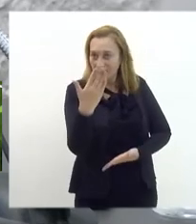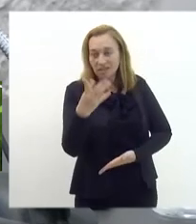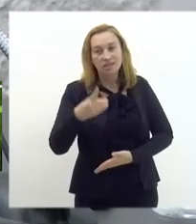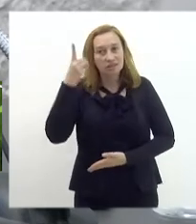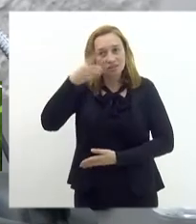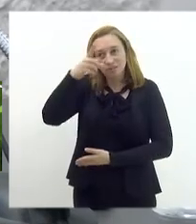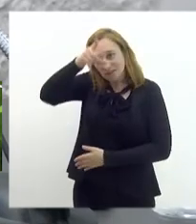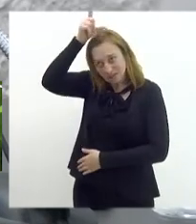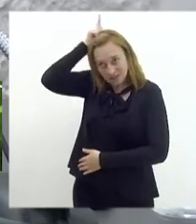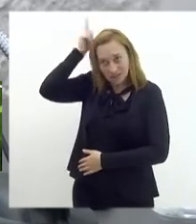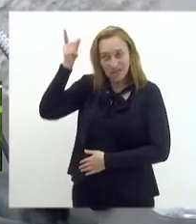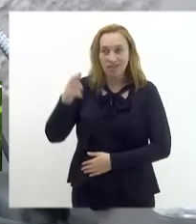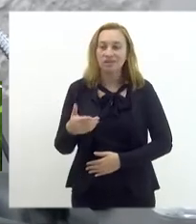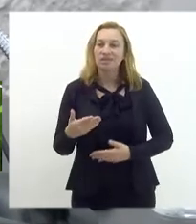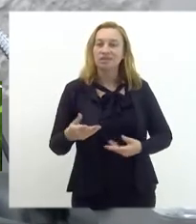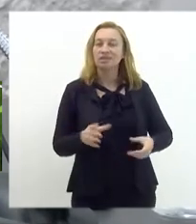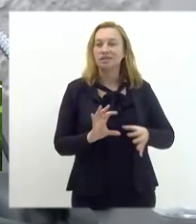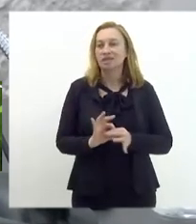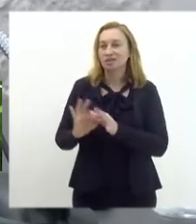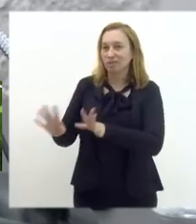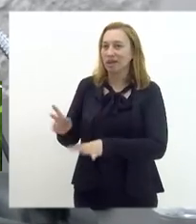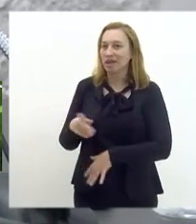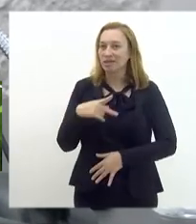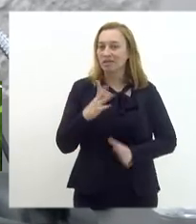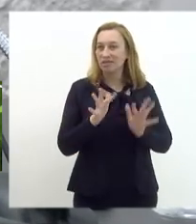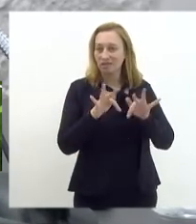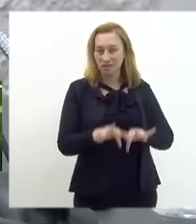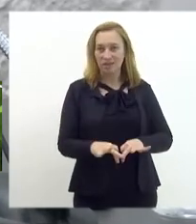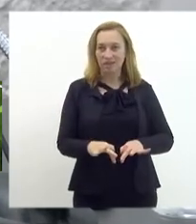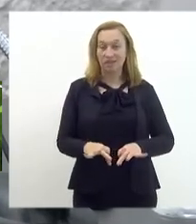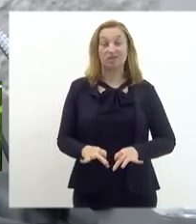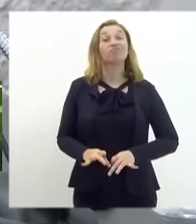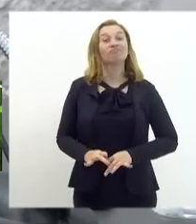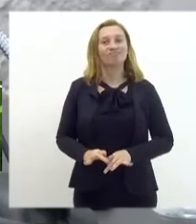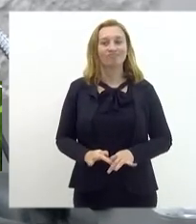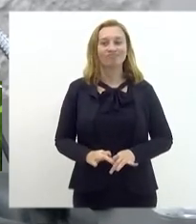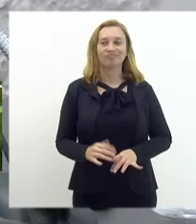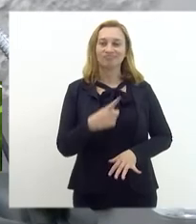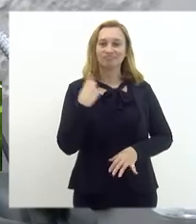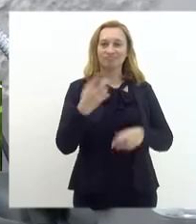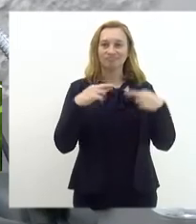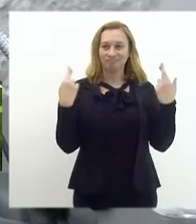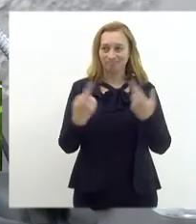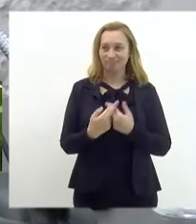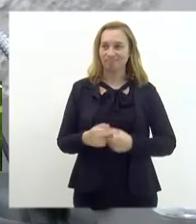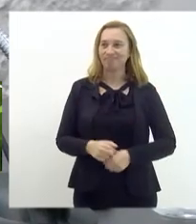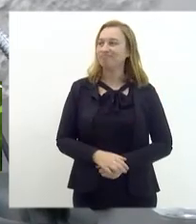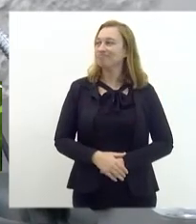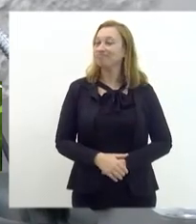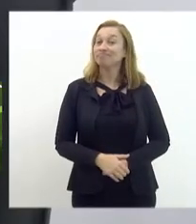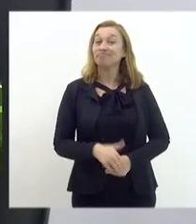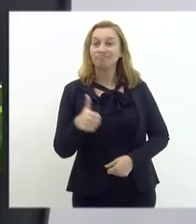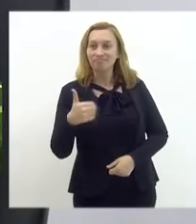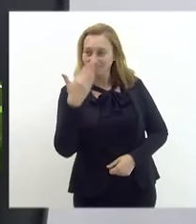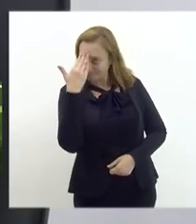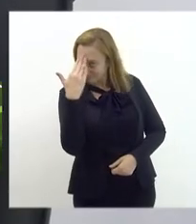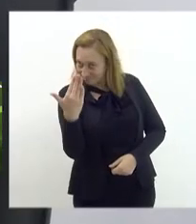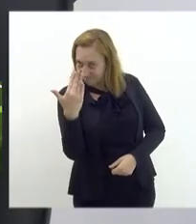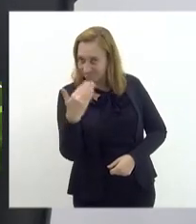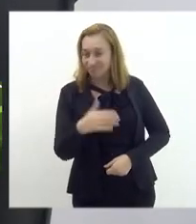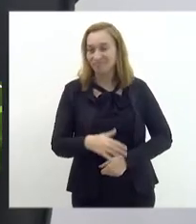deputado Luiz Paulo, e passo para ele para fazer um encerramento formal aí da nossa audiência. Bom, primeiro, agradecer,